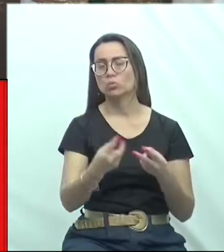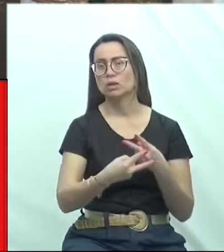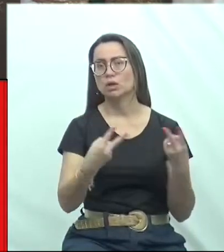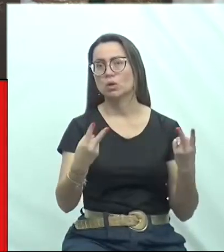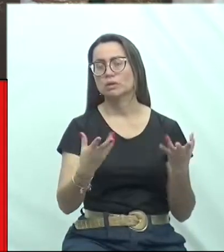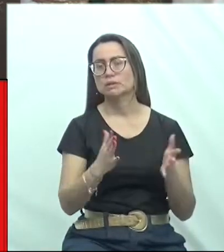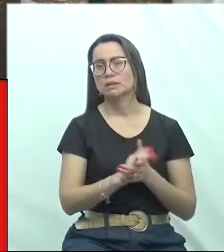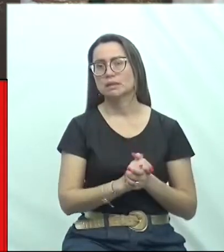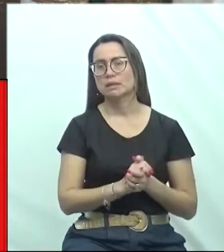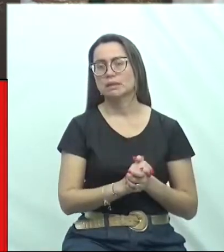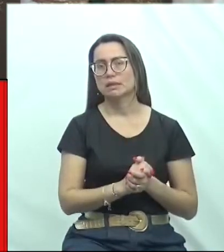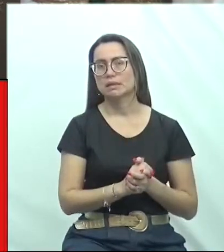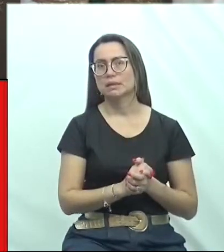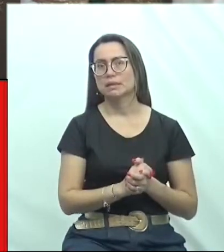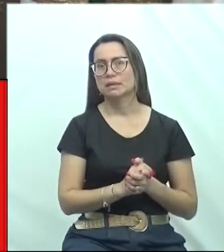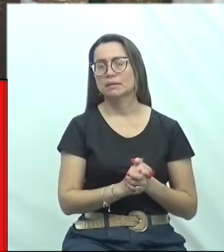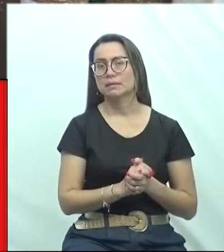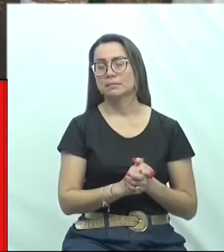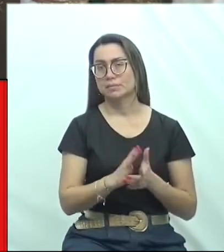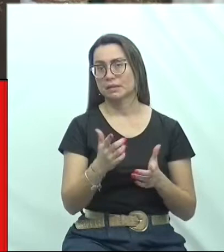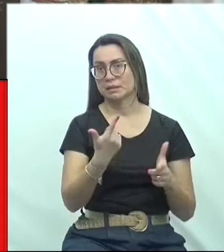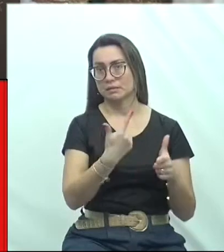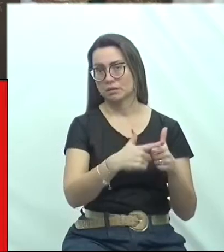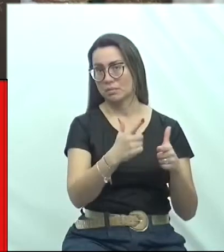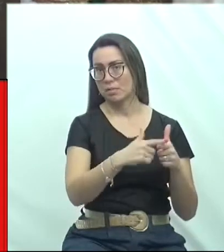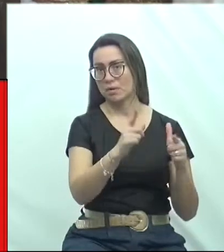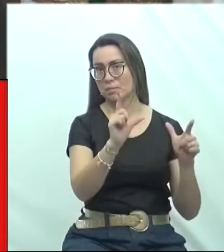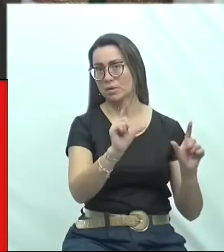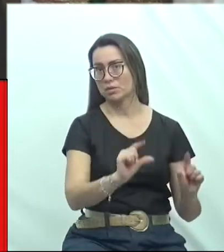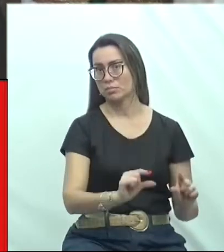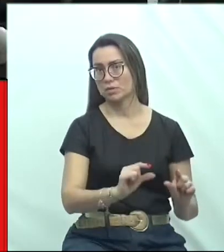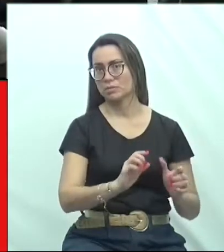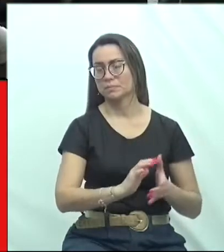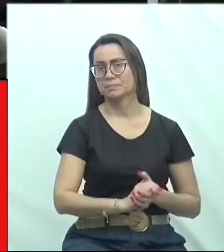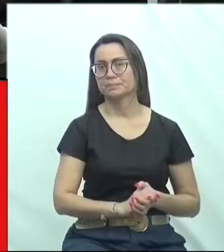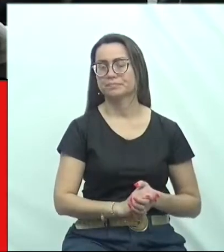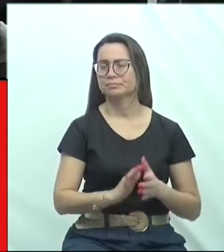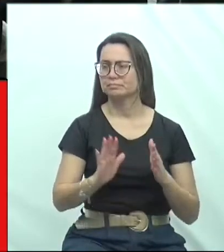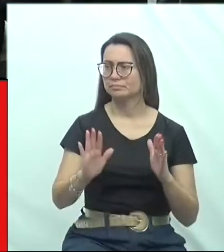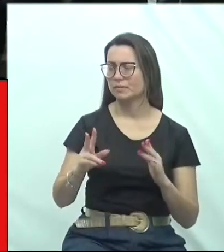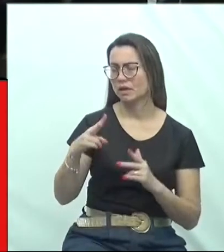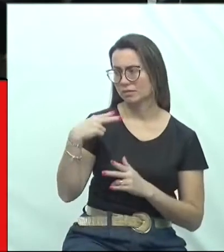de circulação de ar na tubulação? Vereador, posso